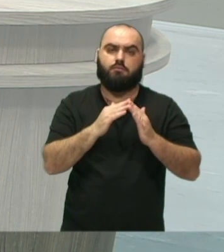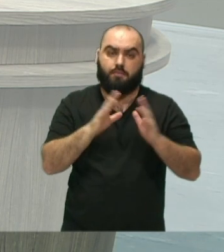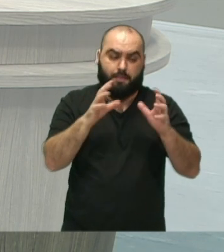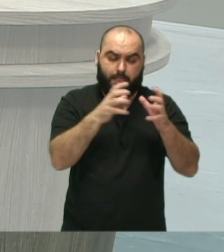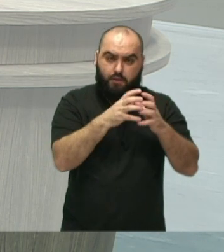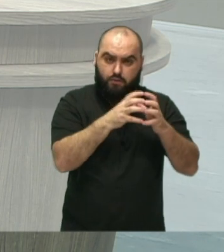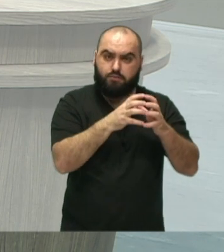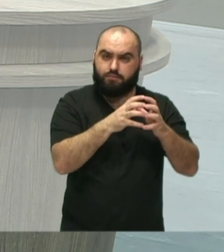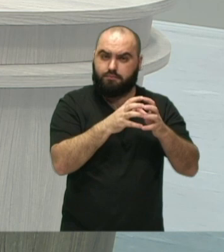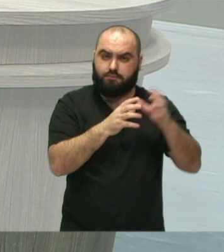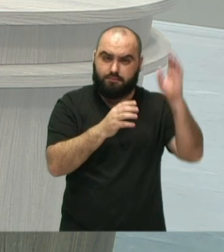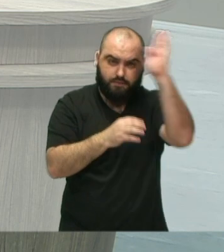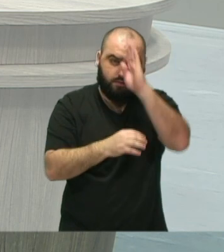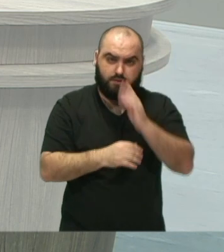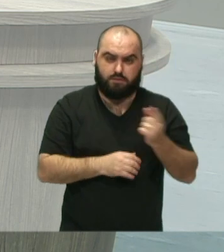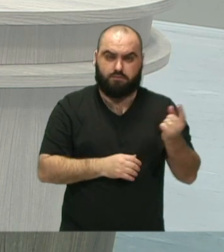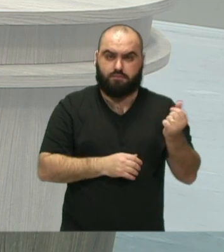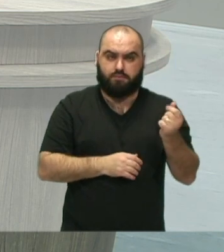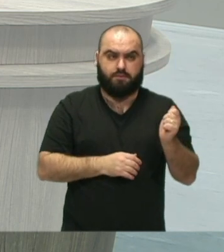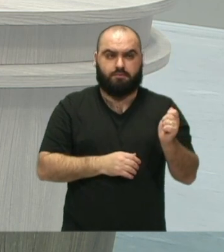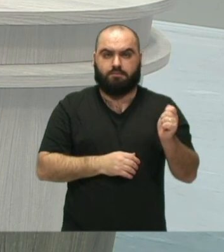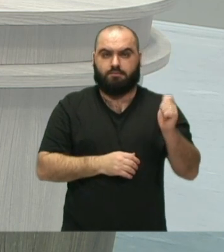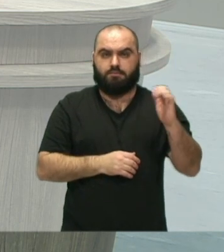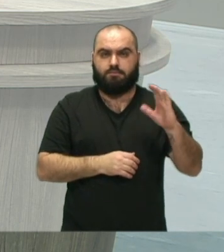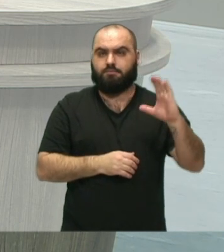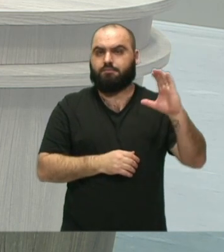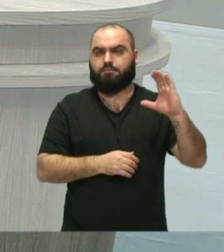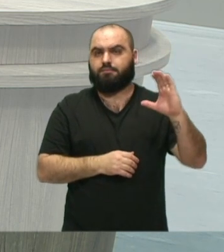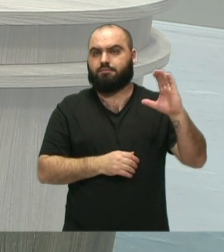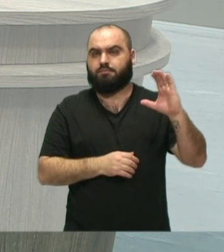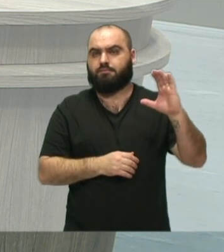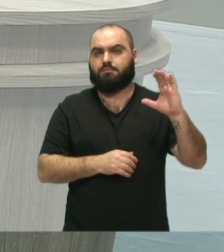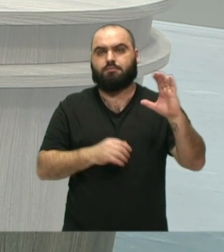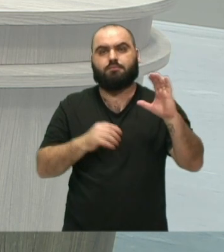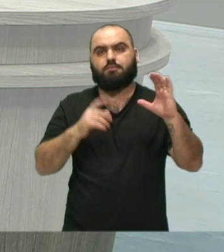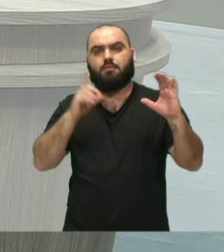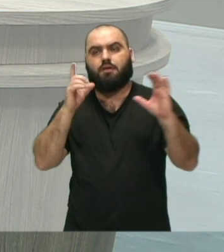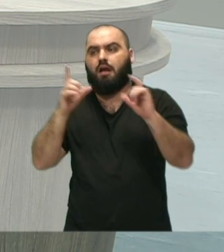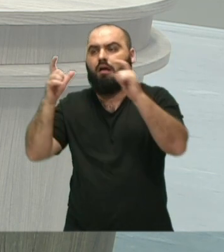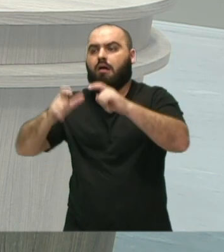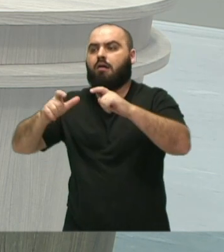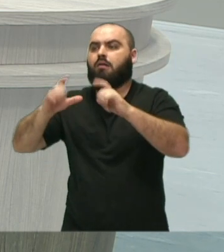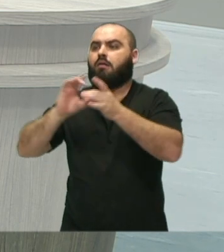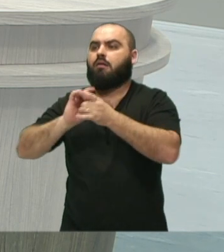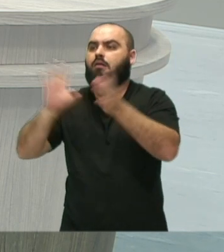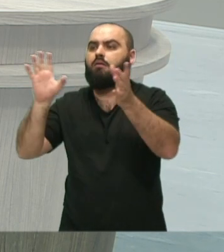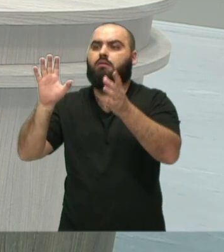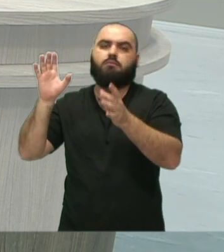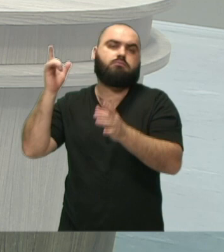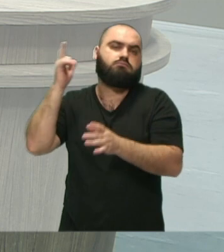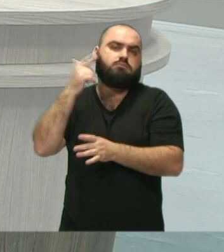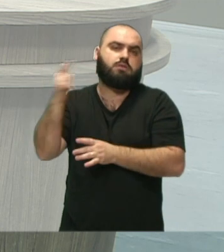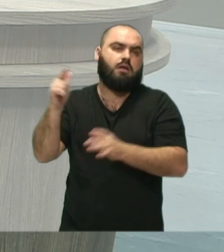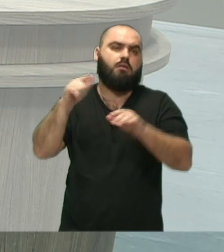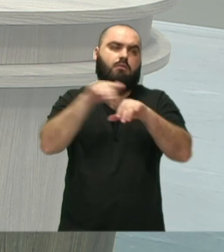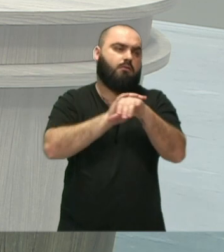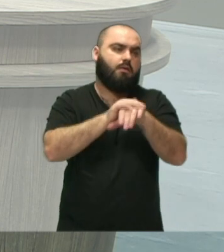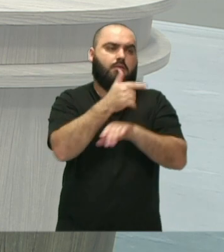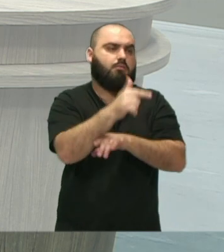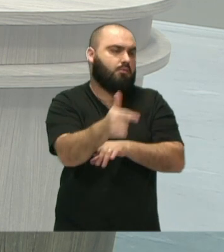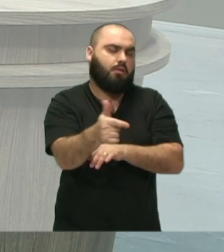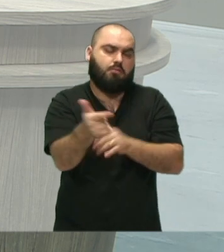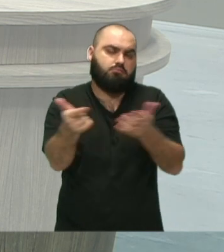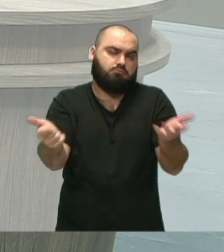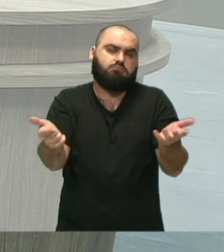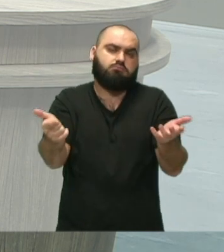sofrerá mais, a gente vai aumentando as grades, vai diminuindo os espaços de liberdade, vai diminuindo as conversas e